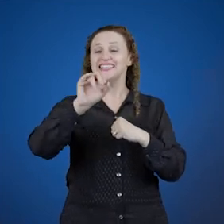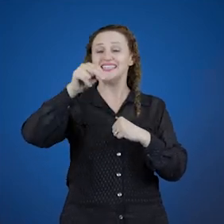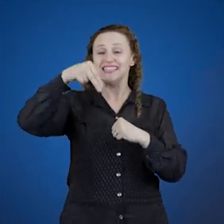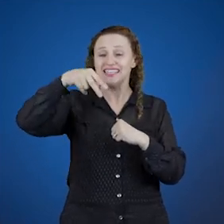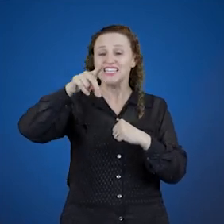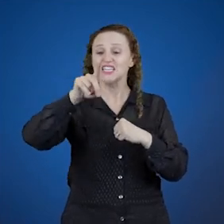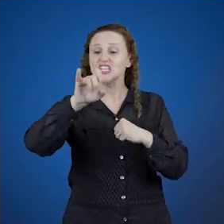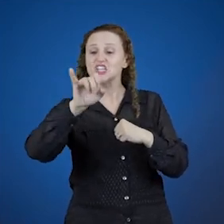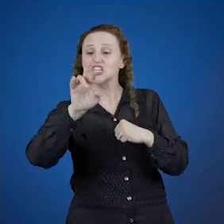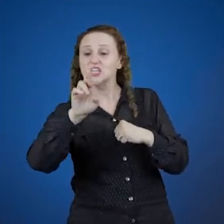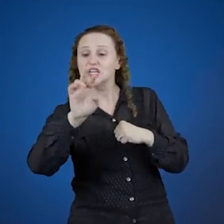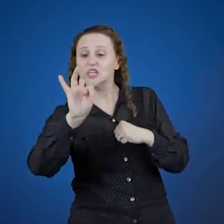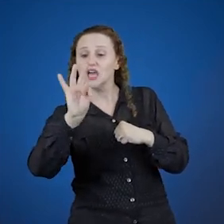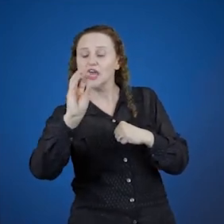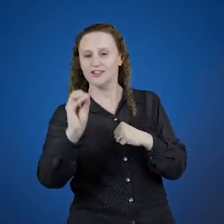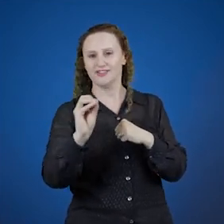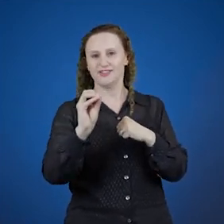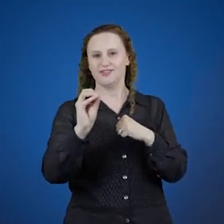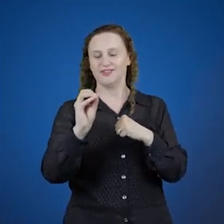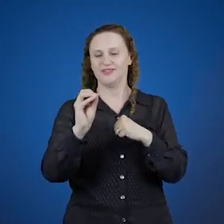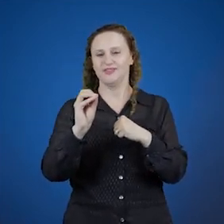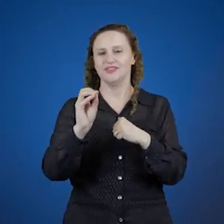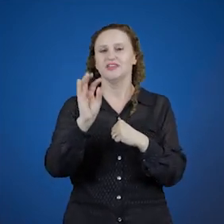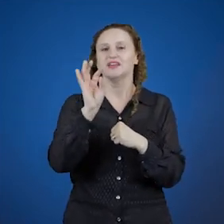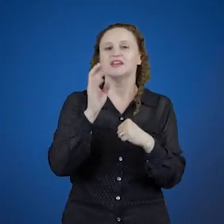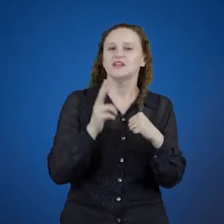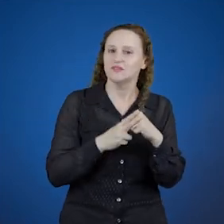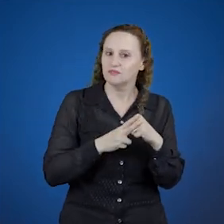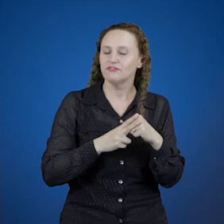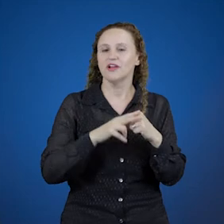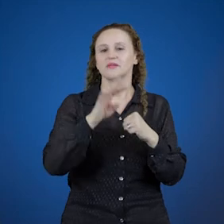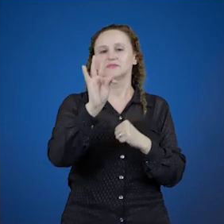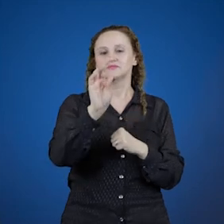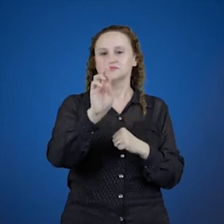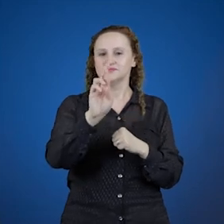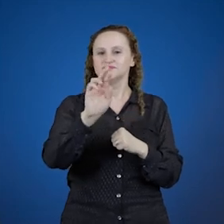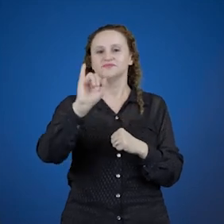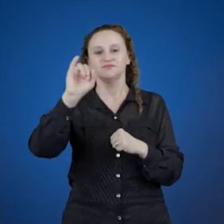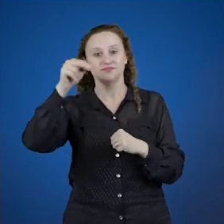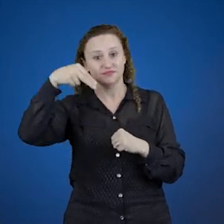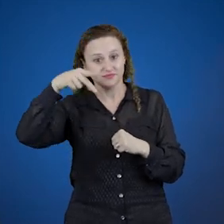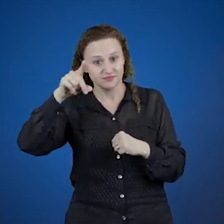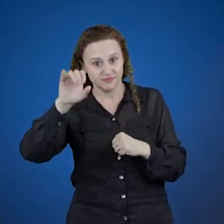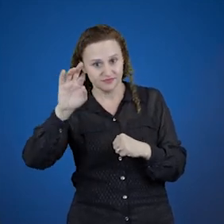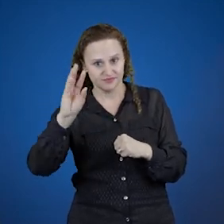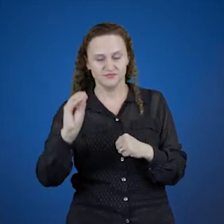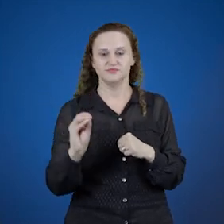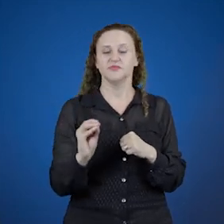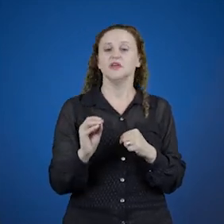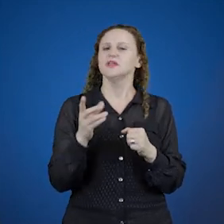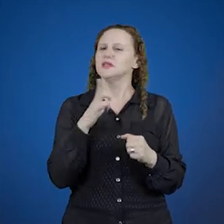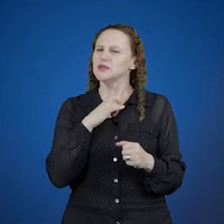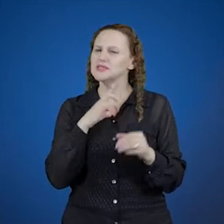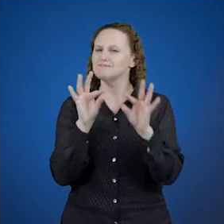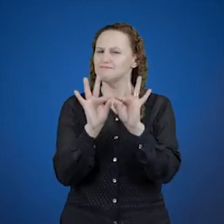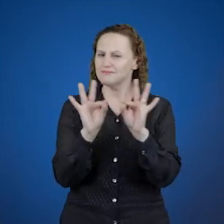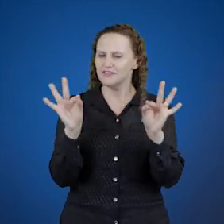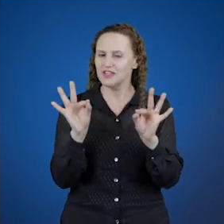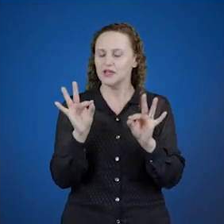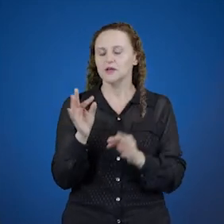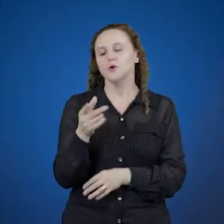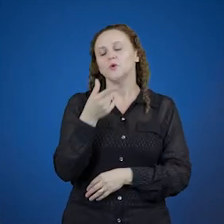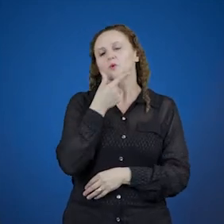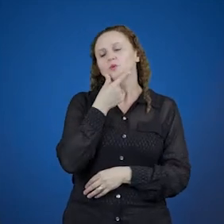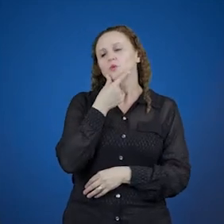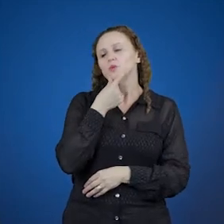indiretos Ora se o direto a passagem é direta O indireto a passagem é indireta na